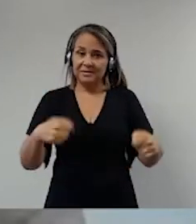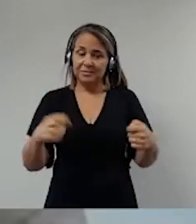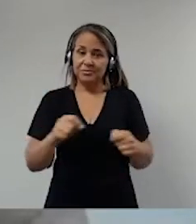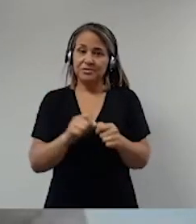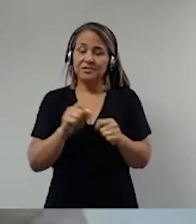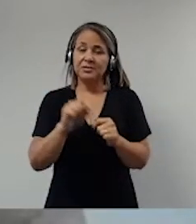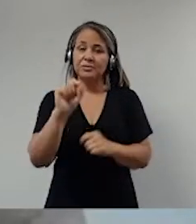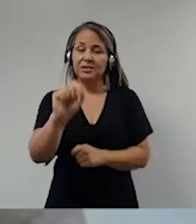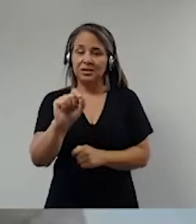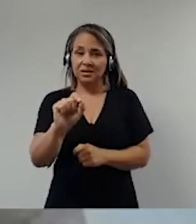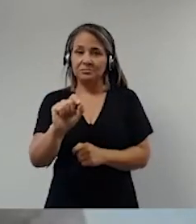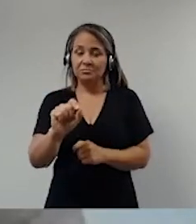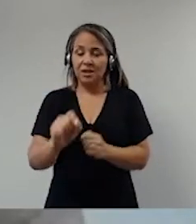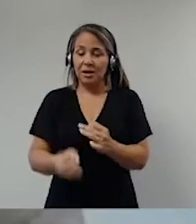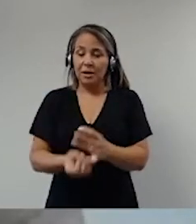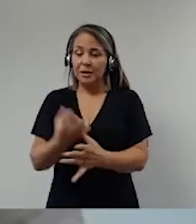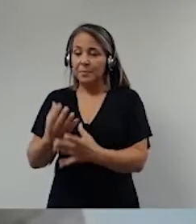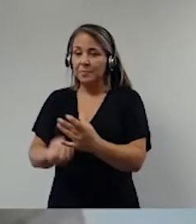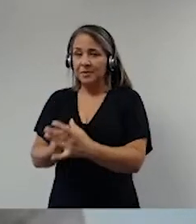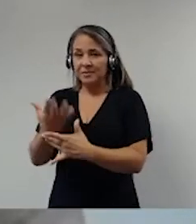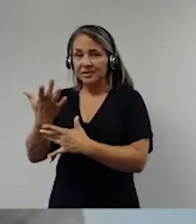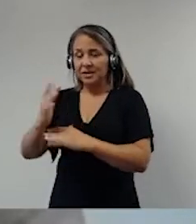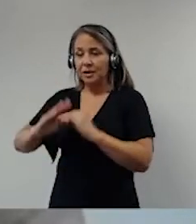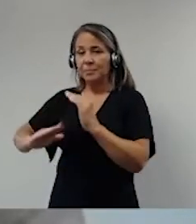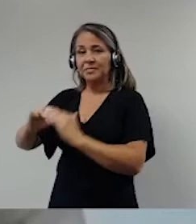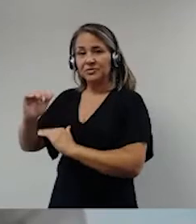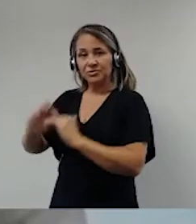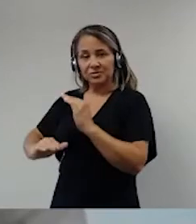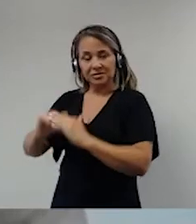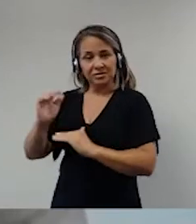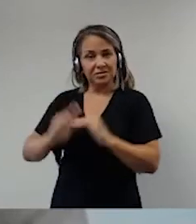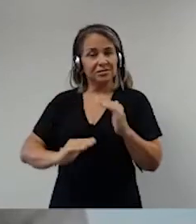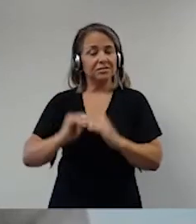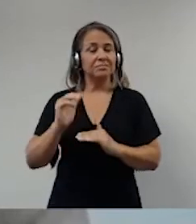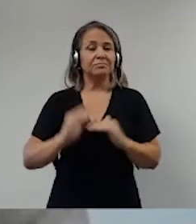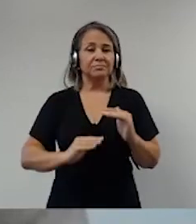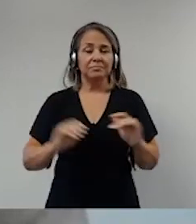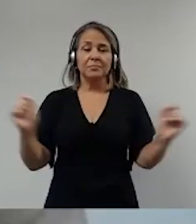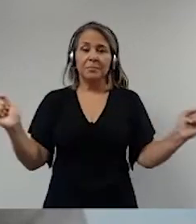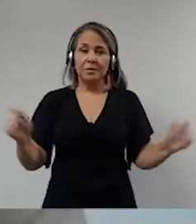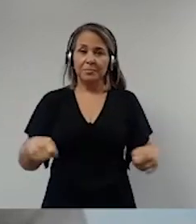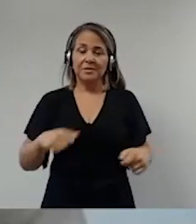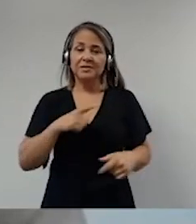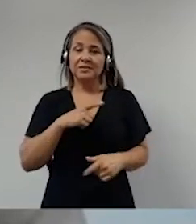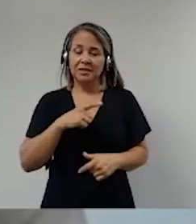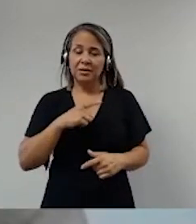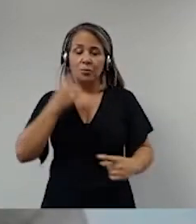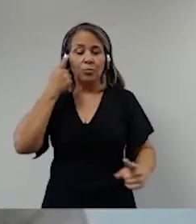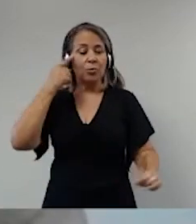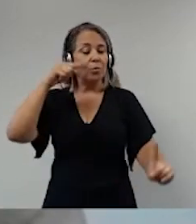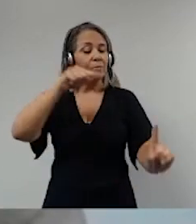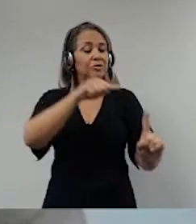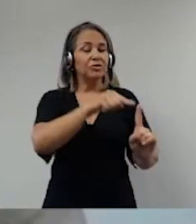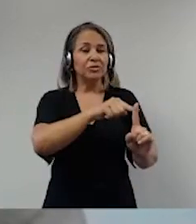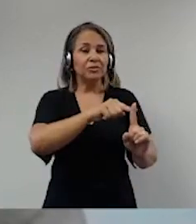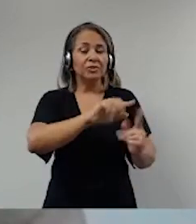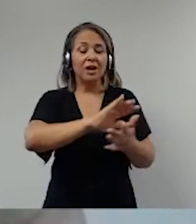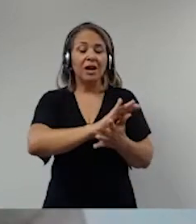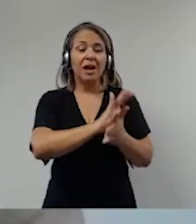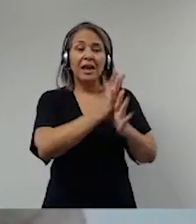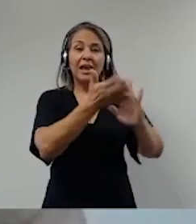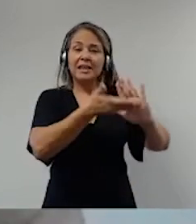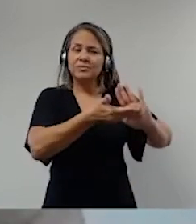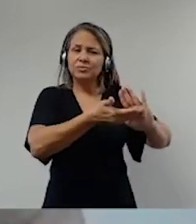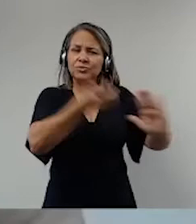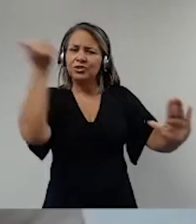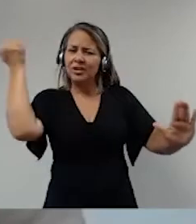precisamos implementar medidas que tenham como objetivo eliminar a situação